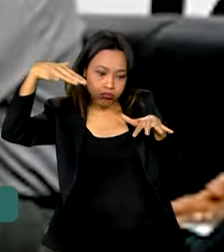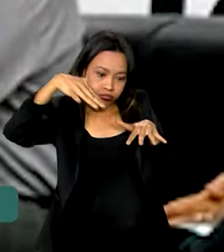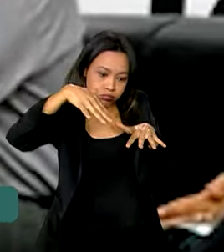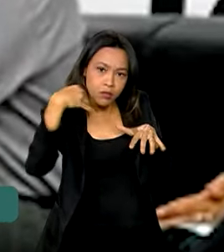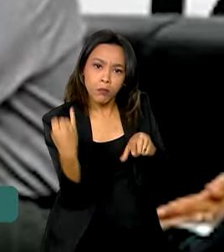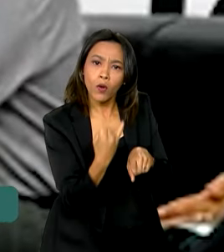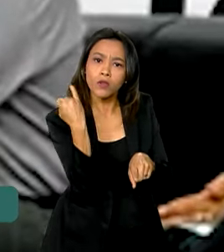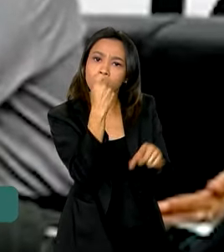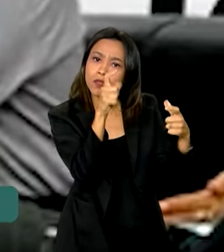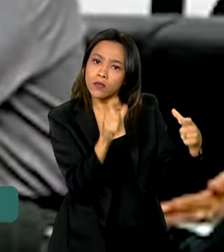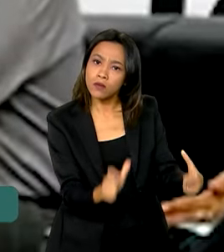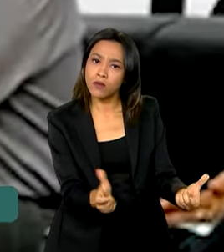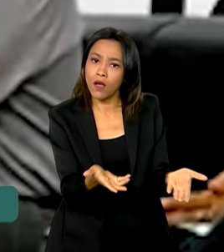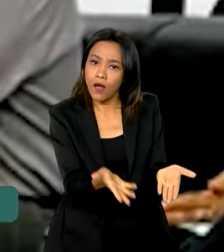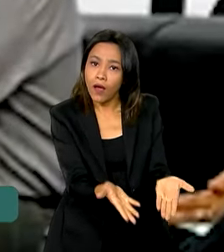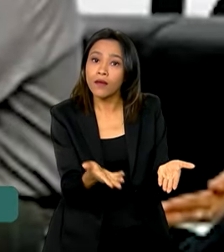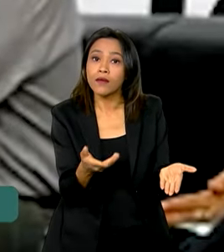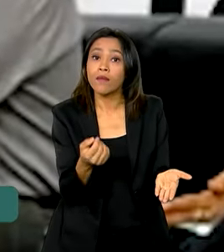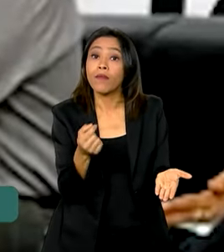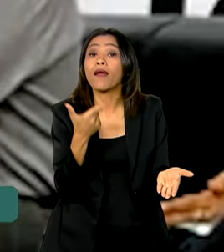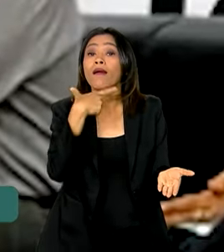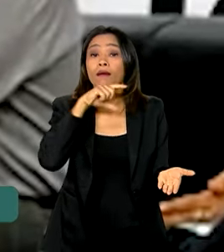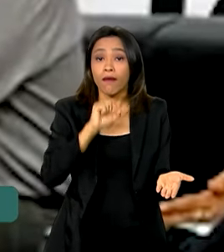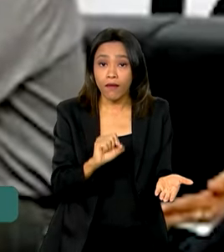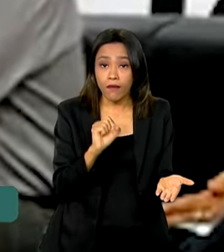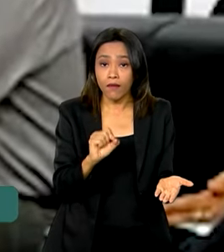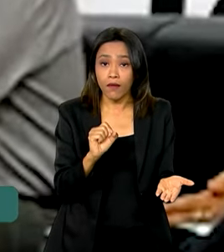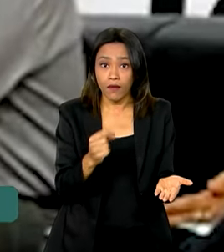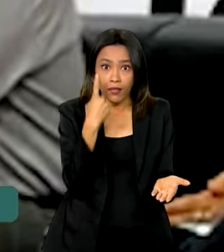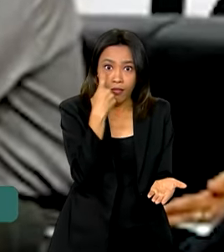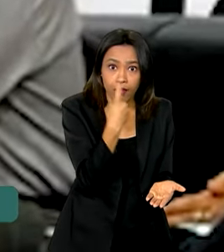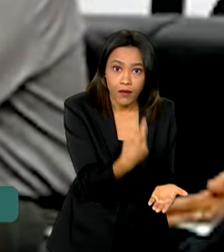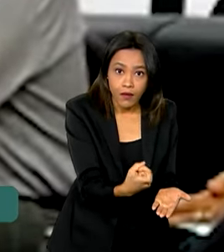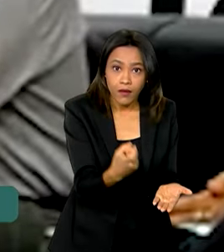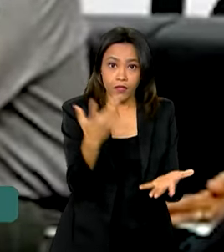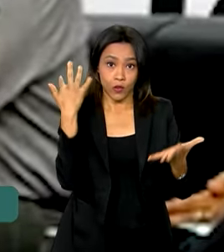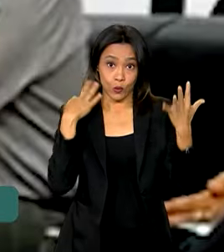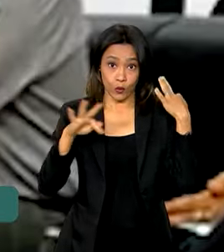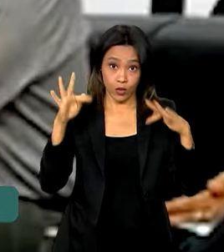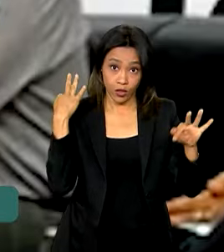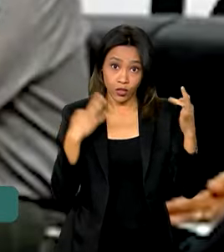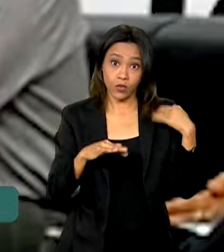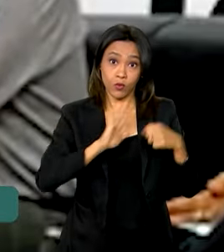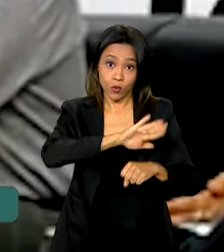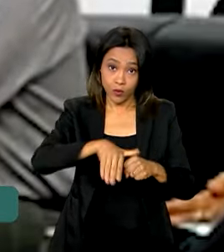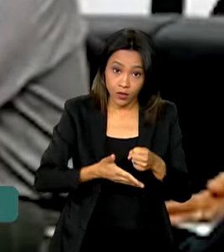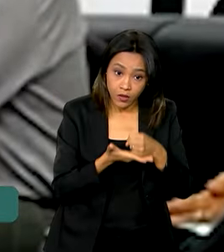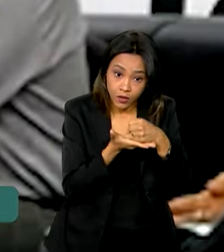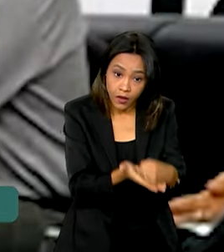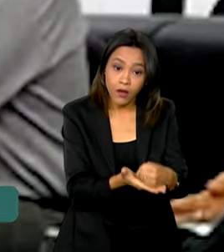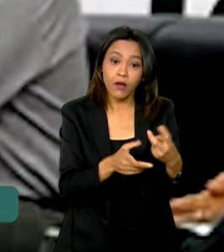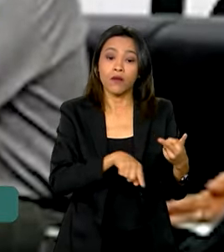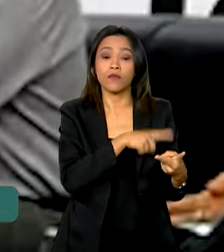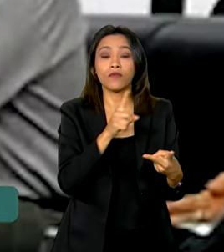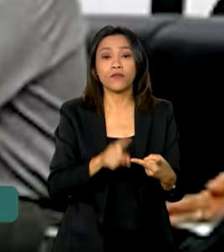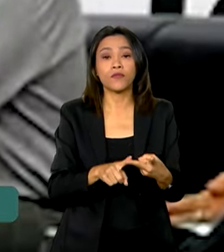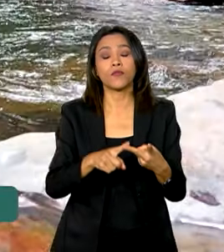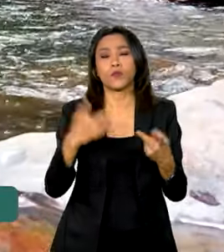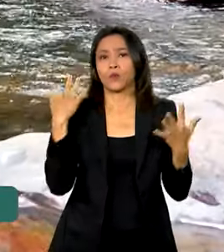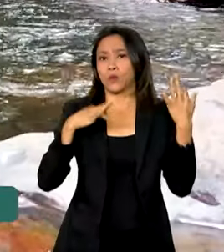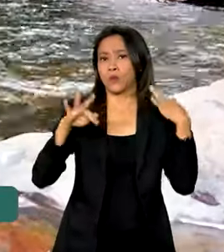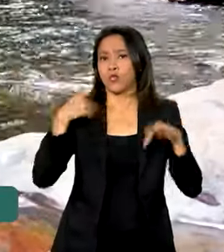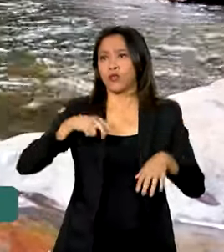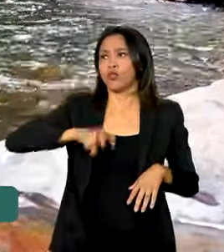áreas. Então, acho que para quem é interessado no turismo sustentável, para quem é interessado no turismo da